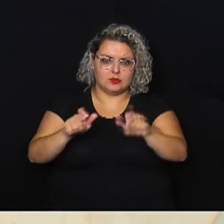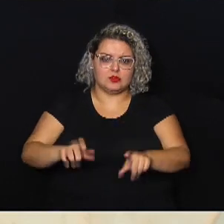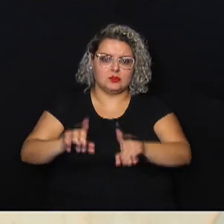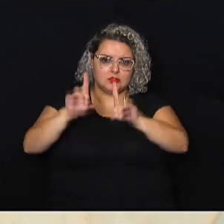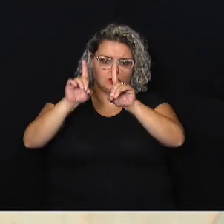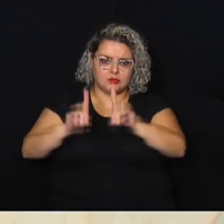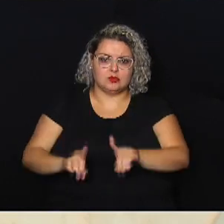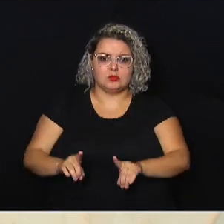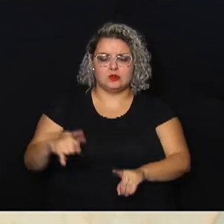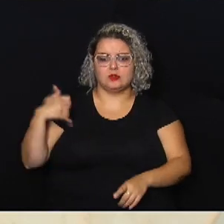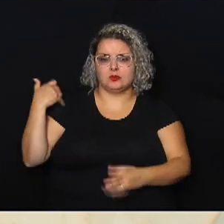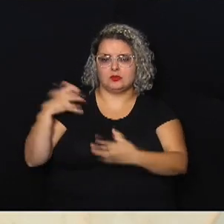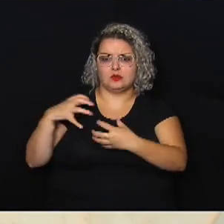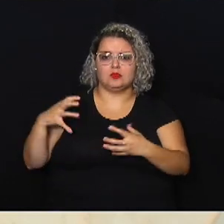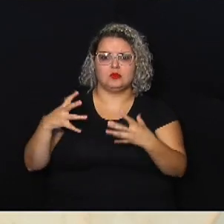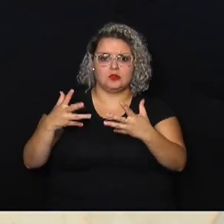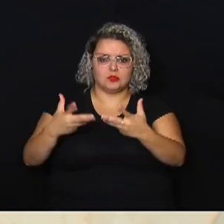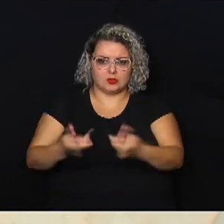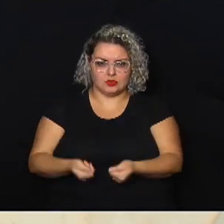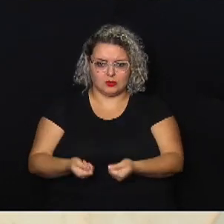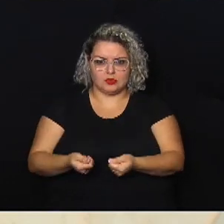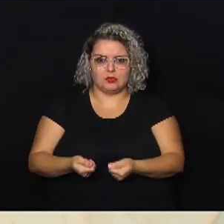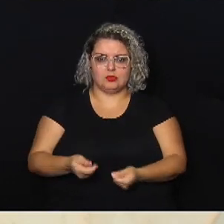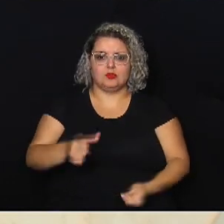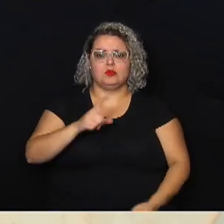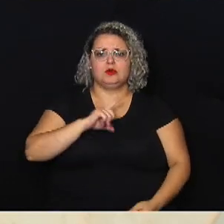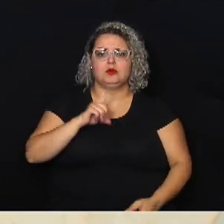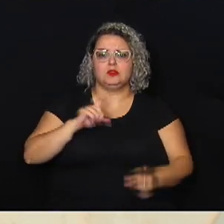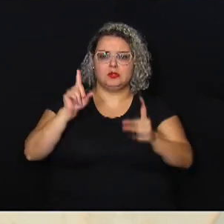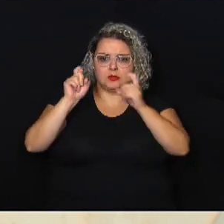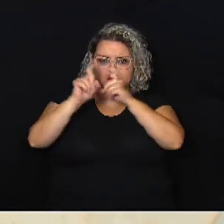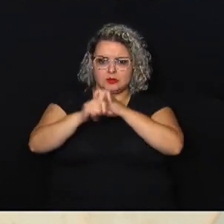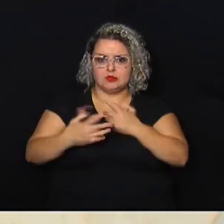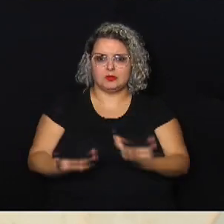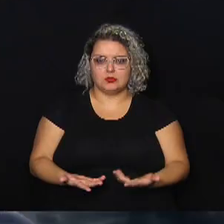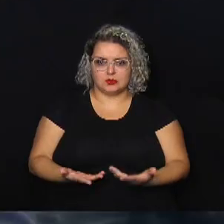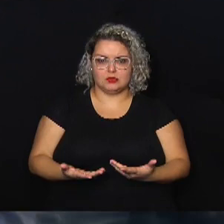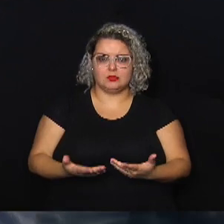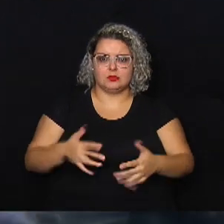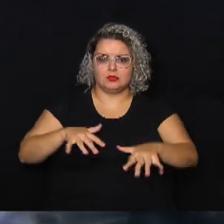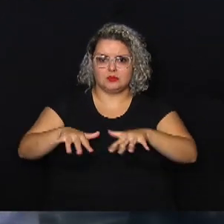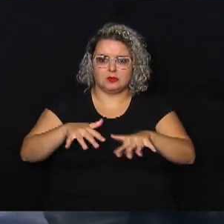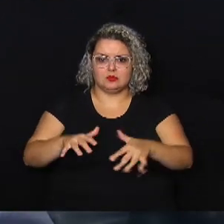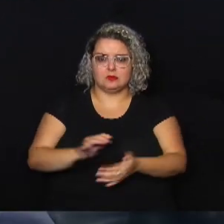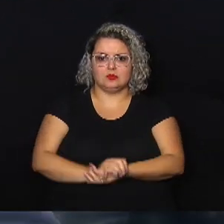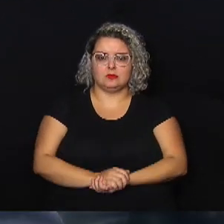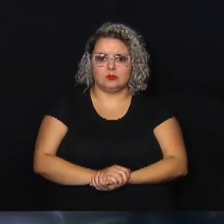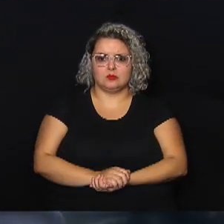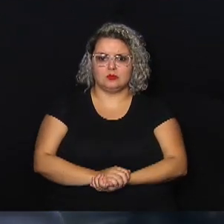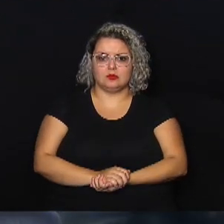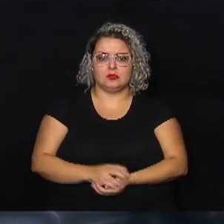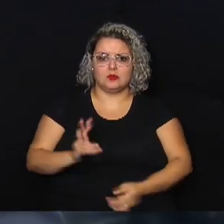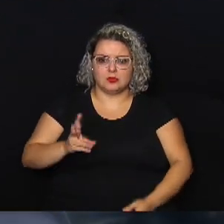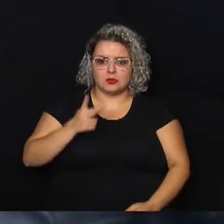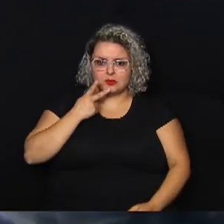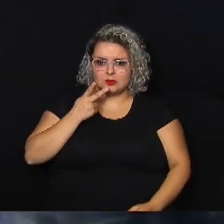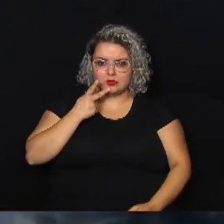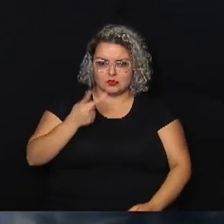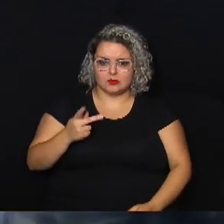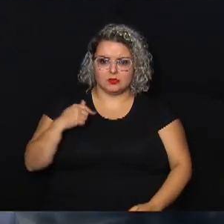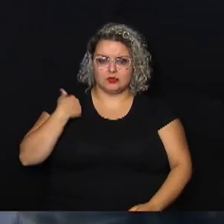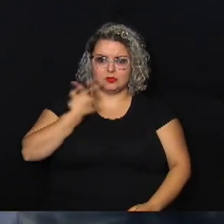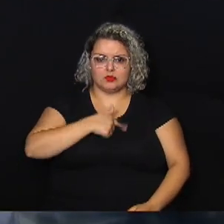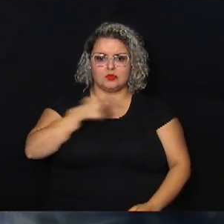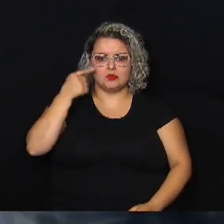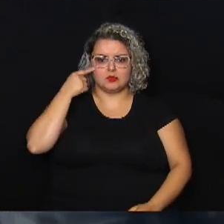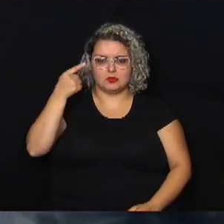deficiência, idosos e todos aqueles que têm dificuldades em se locomover. Como eu sempre digo aqui, as nossas